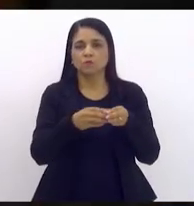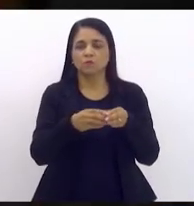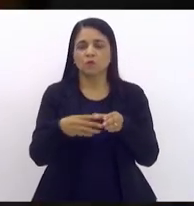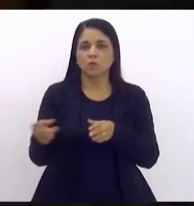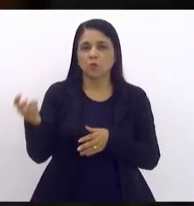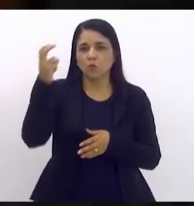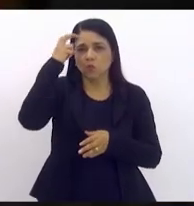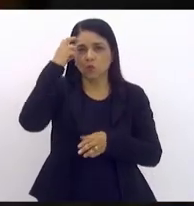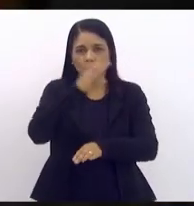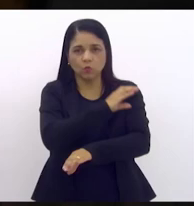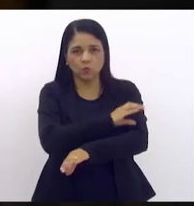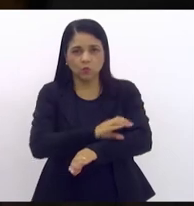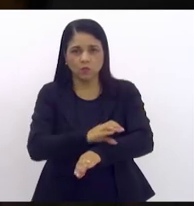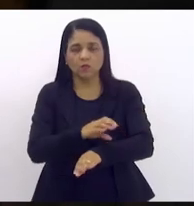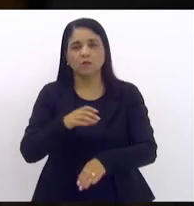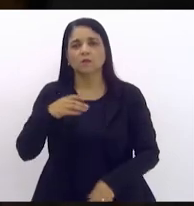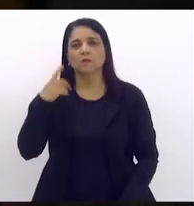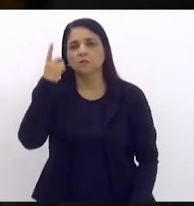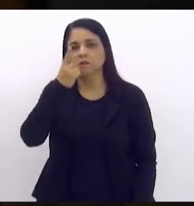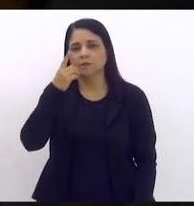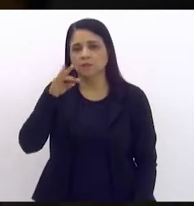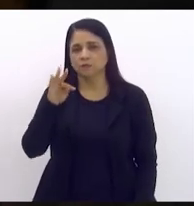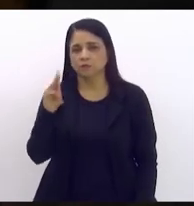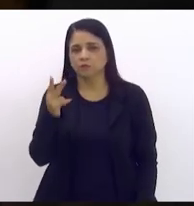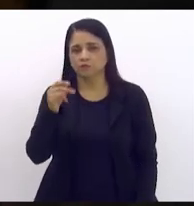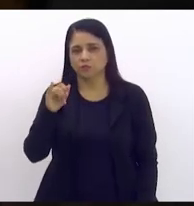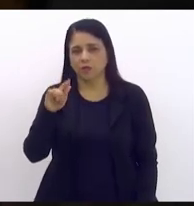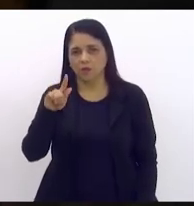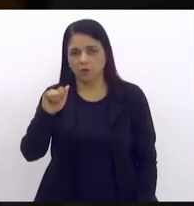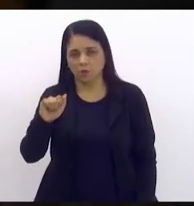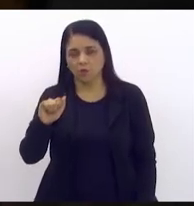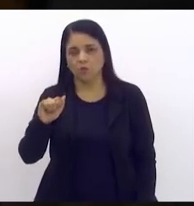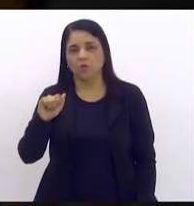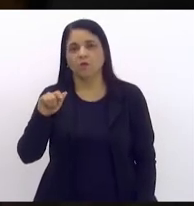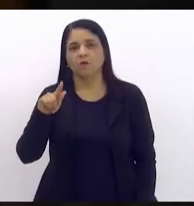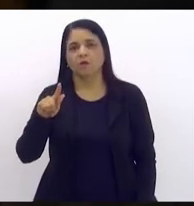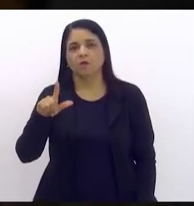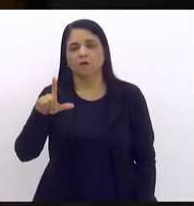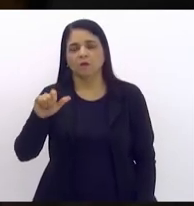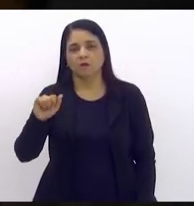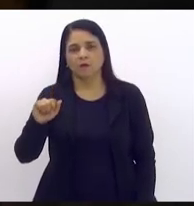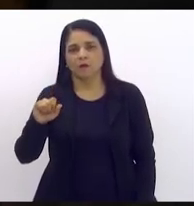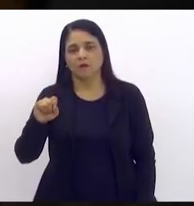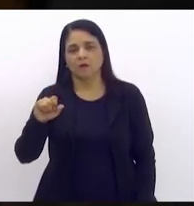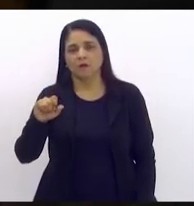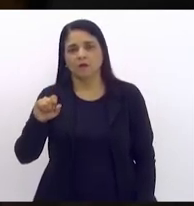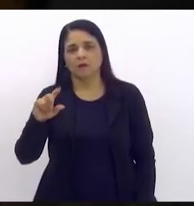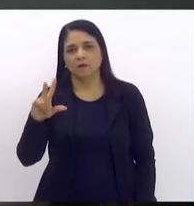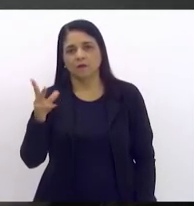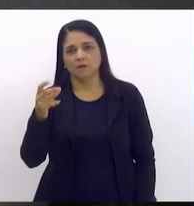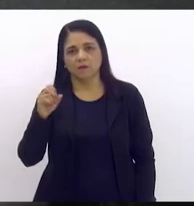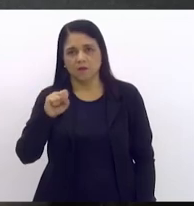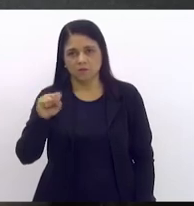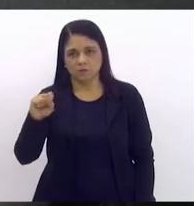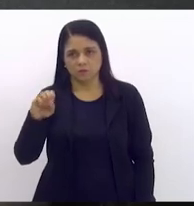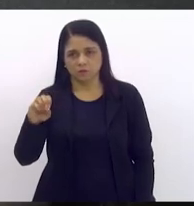Cultura, deputado Tiago Galhaço, que é deputado da Verônica Não Pode, que é autora.